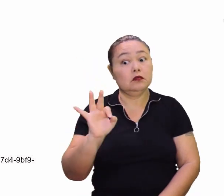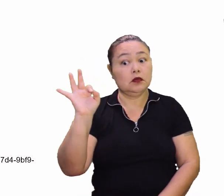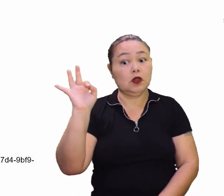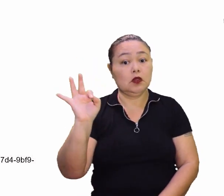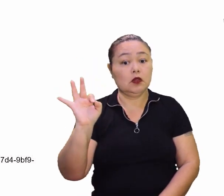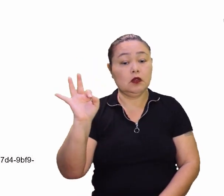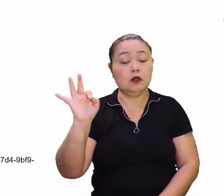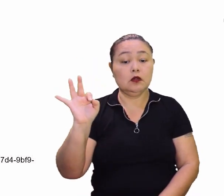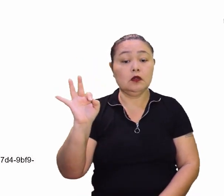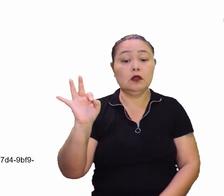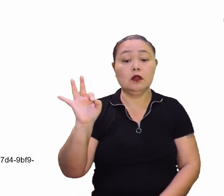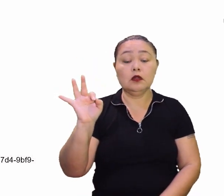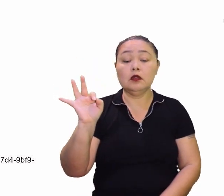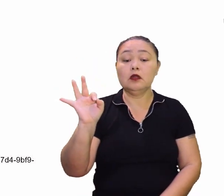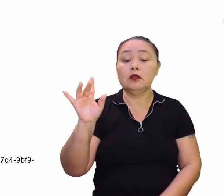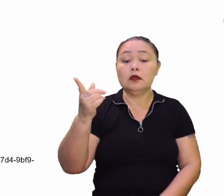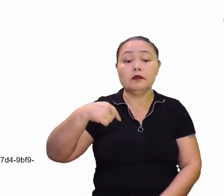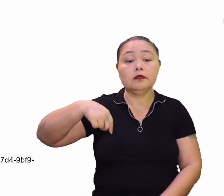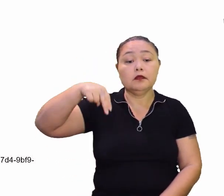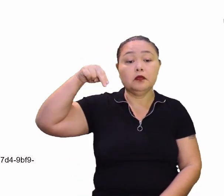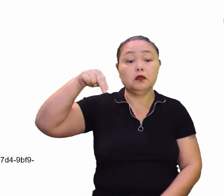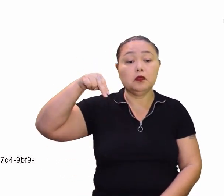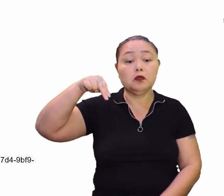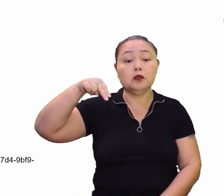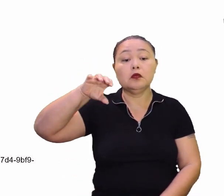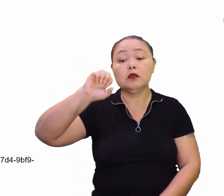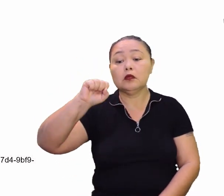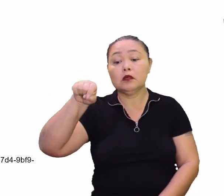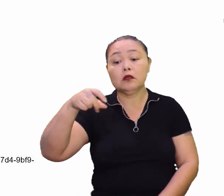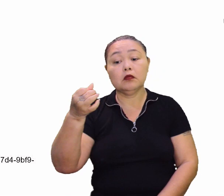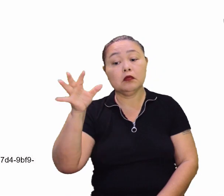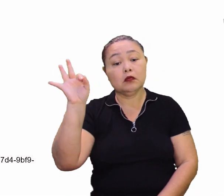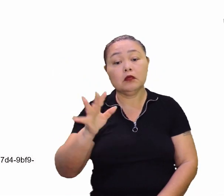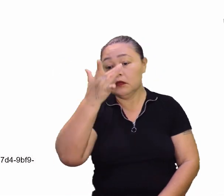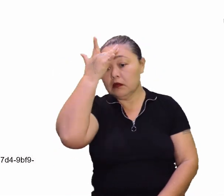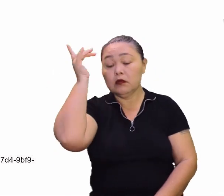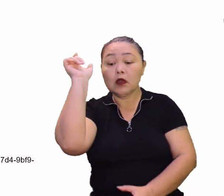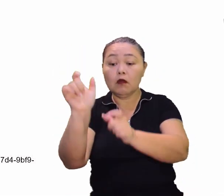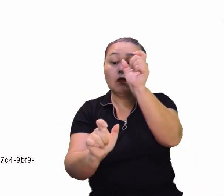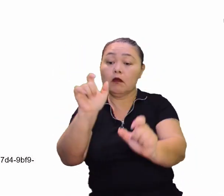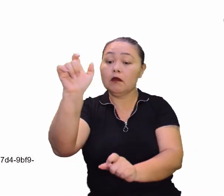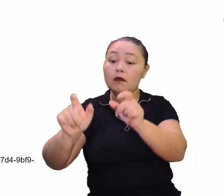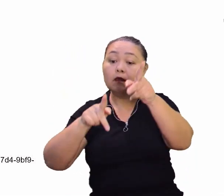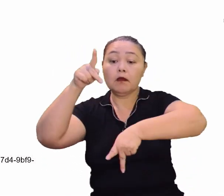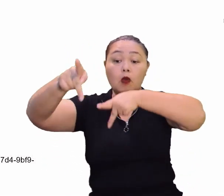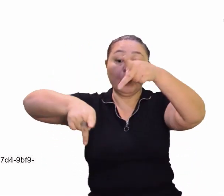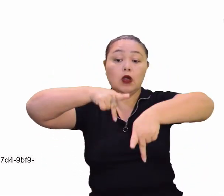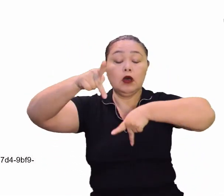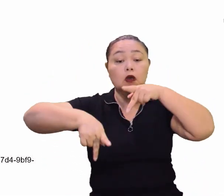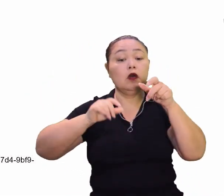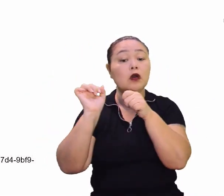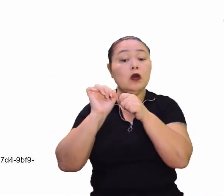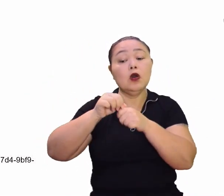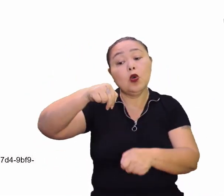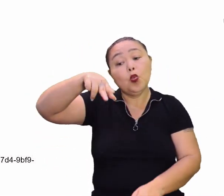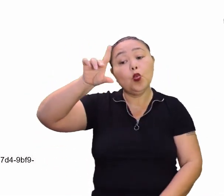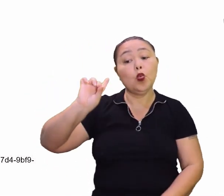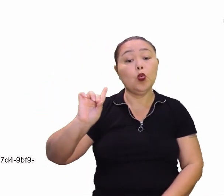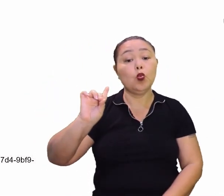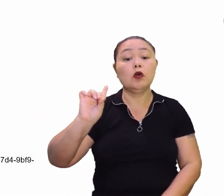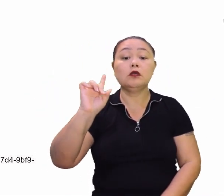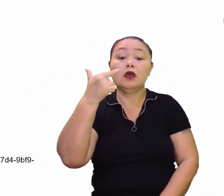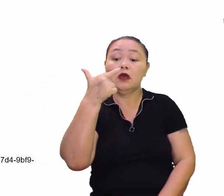3%. E olha só que nós, na região Norte, somos 8,6% da população. Nordeste tem